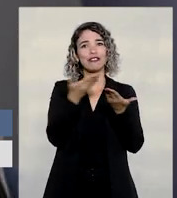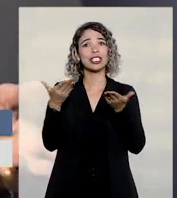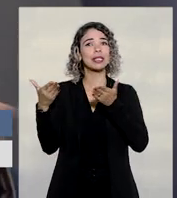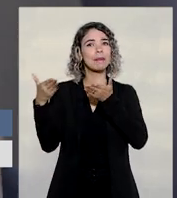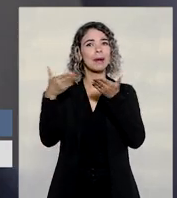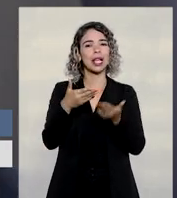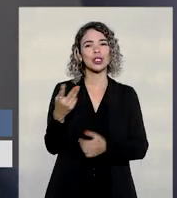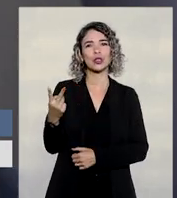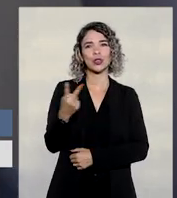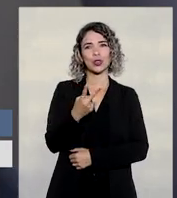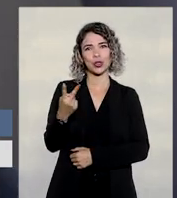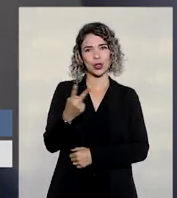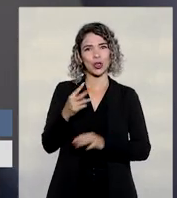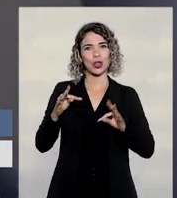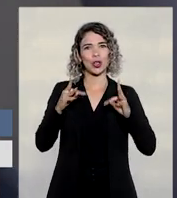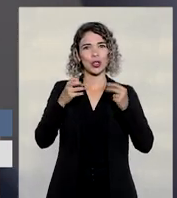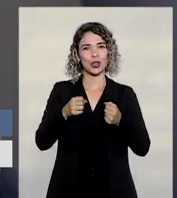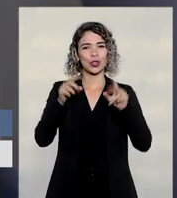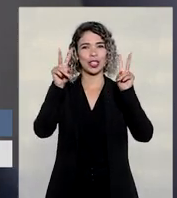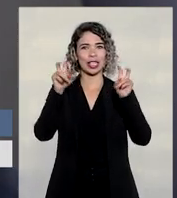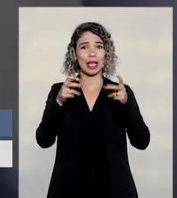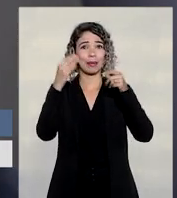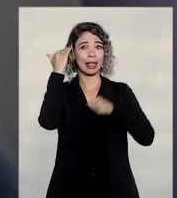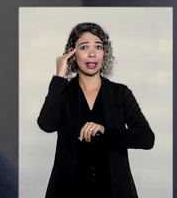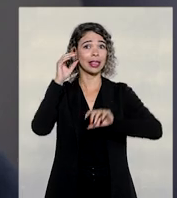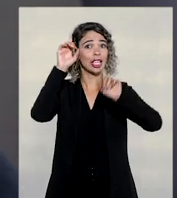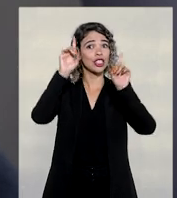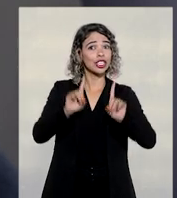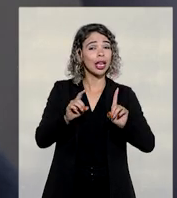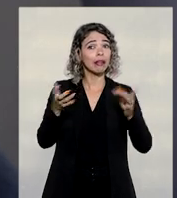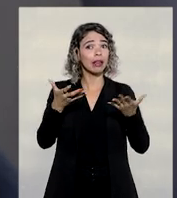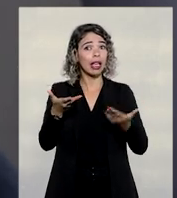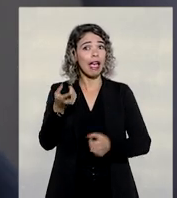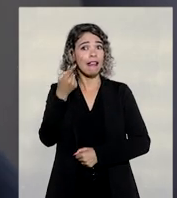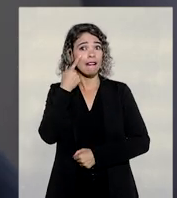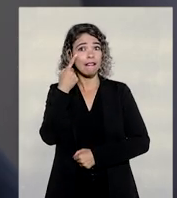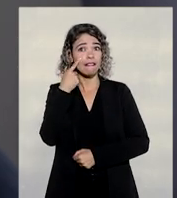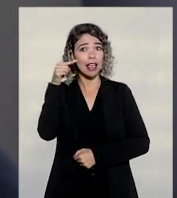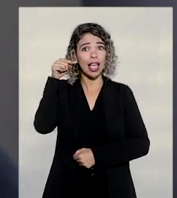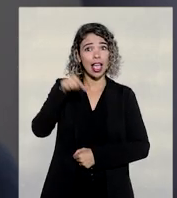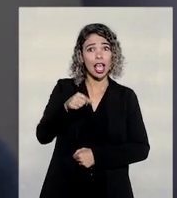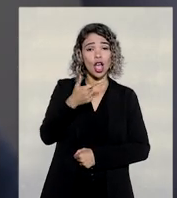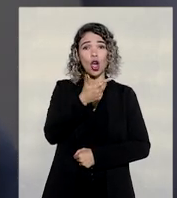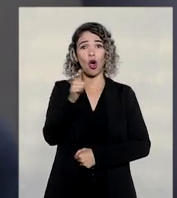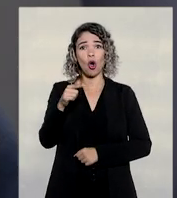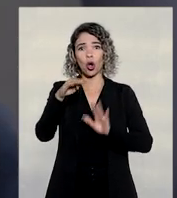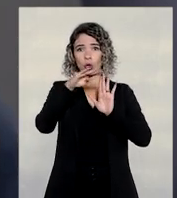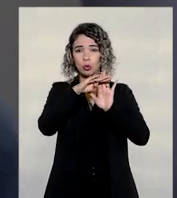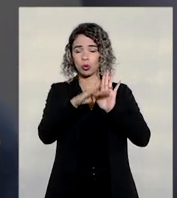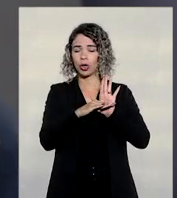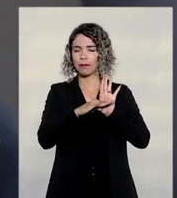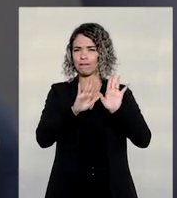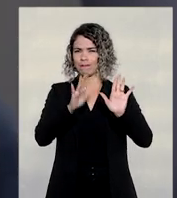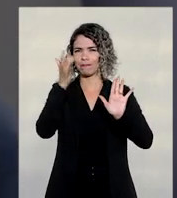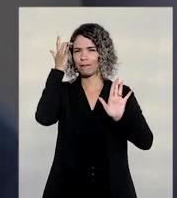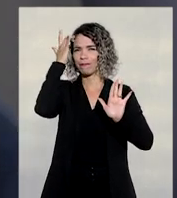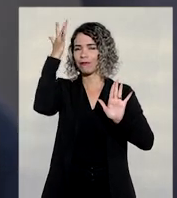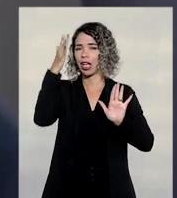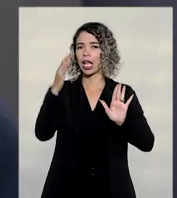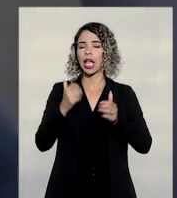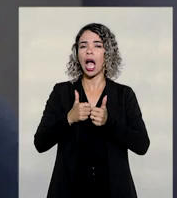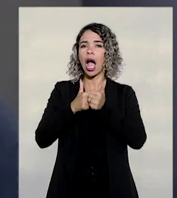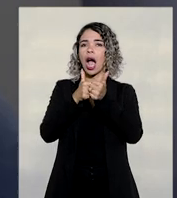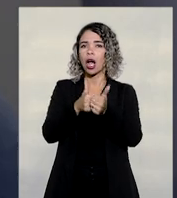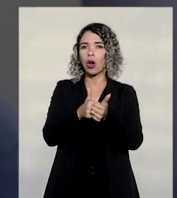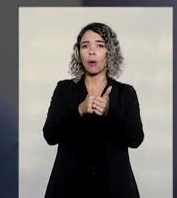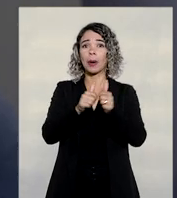equipe, muitíssimo obrigada pela participação de ambos aqui no Entender Direito. E se você aí quiser conferir novamente este e outros programas,